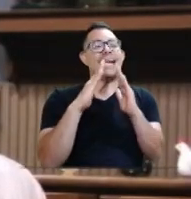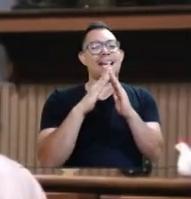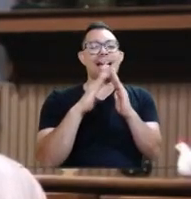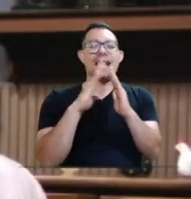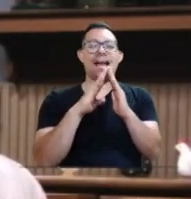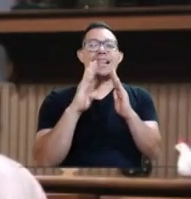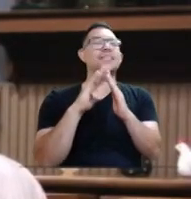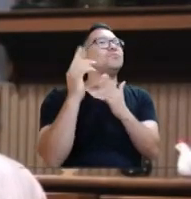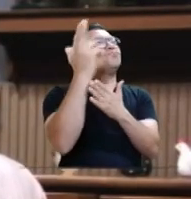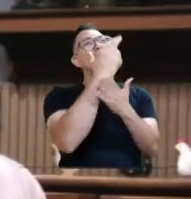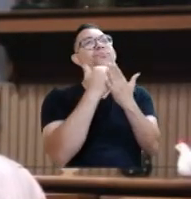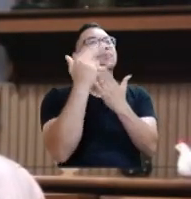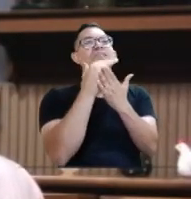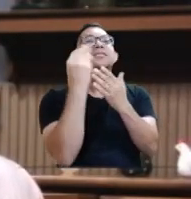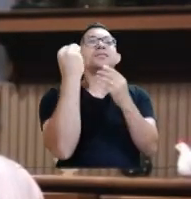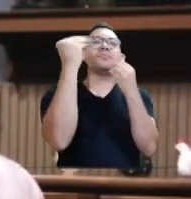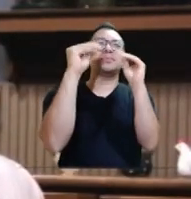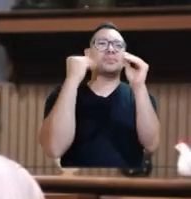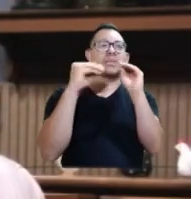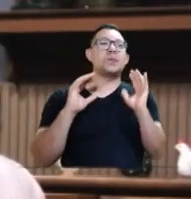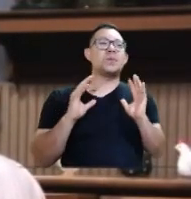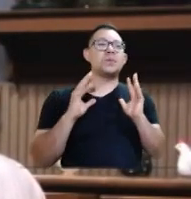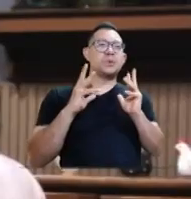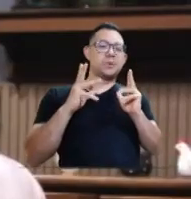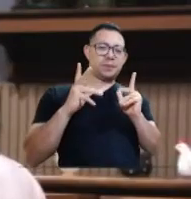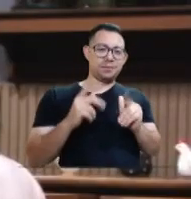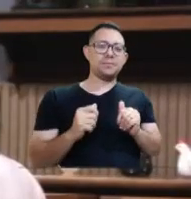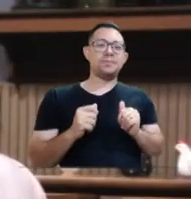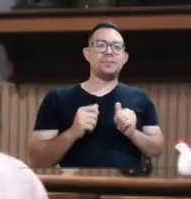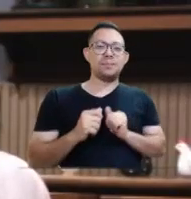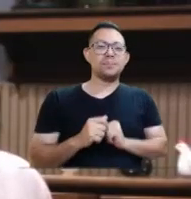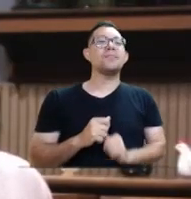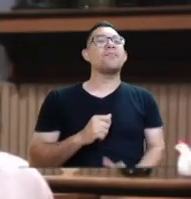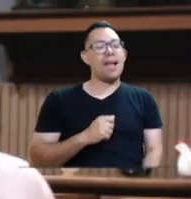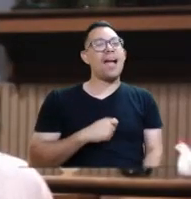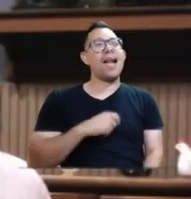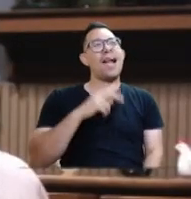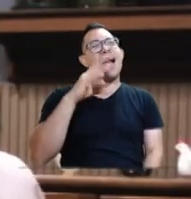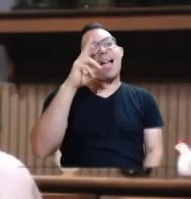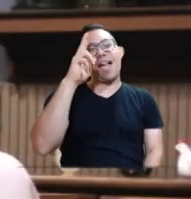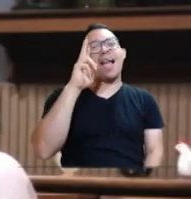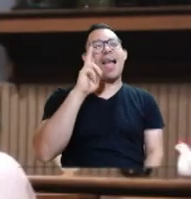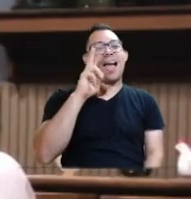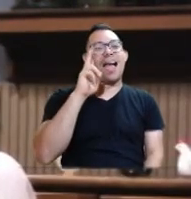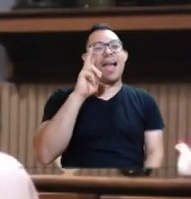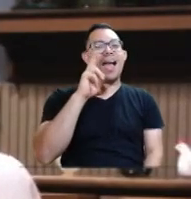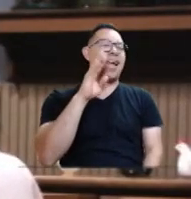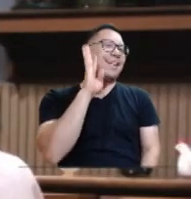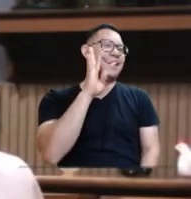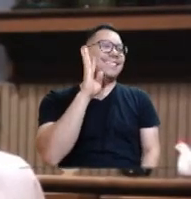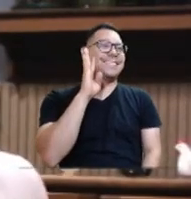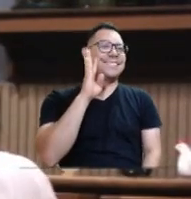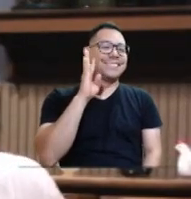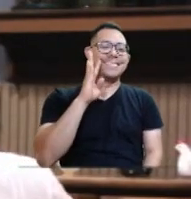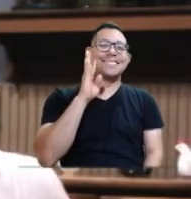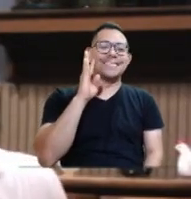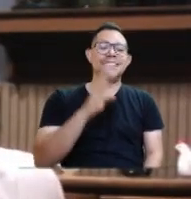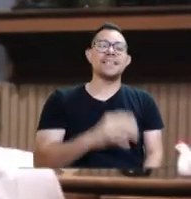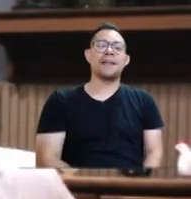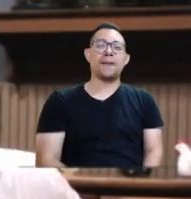ele vai me ajudar a procurar, porque eu quero pôr na entrada, com aquela cadeira de diretor que eu tenho, e eu vou pôr na entrada da minha casa,